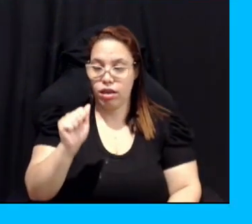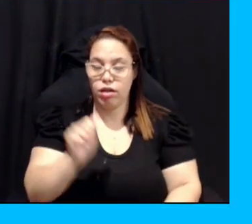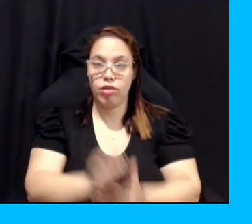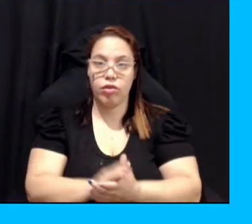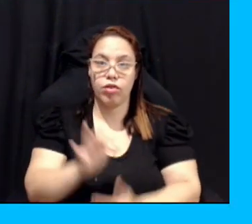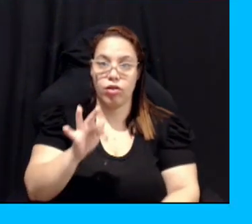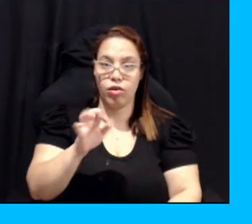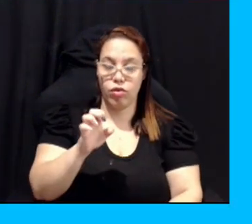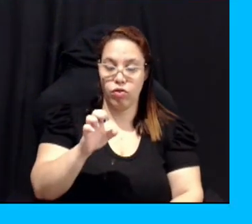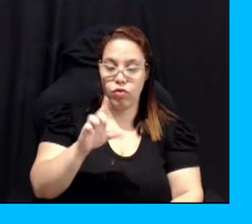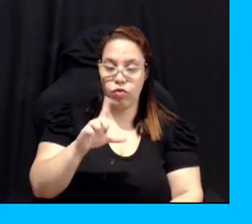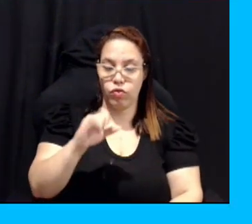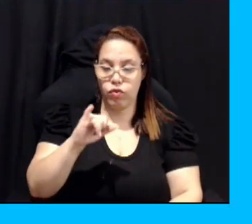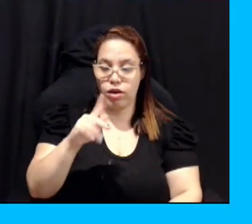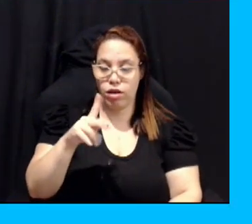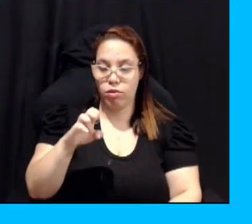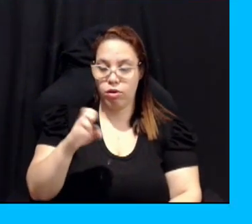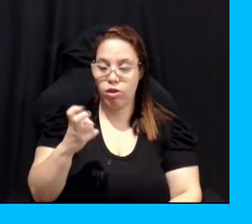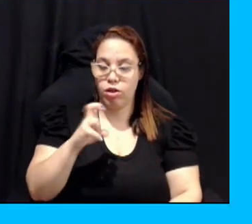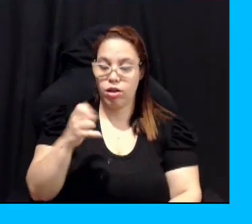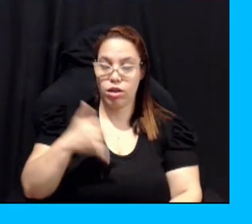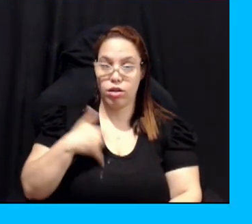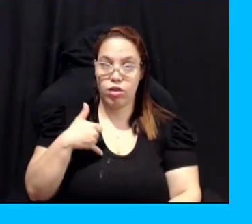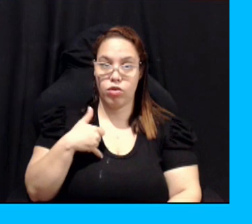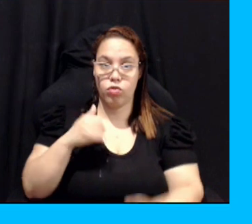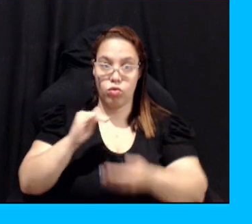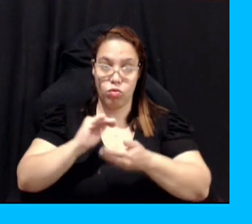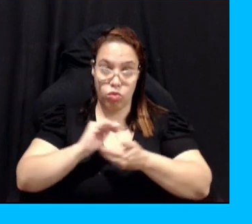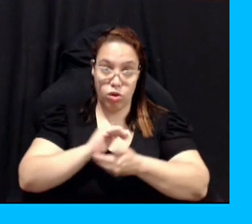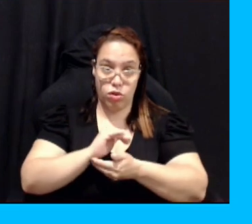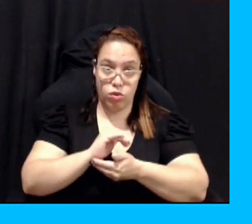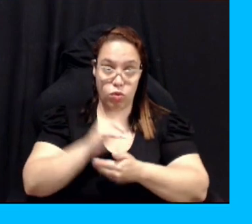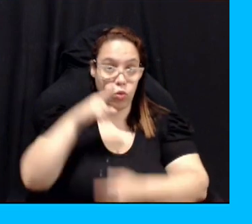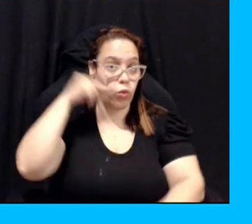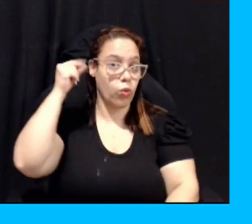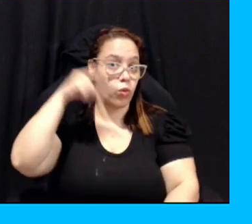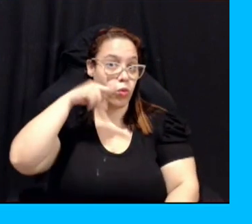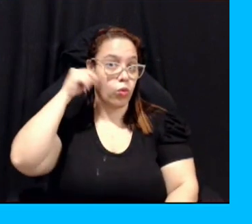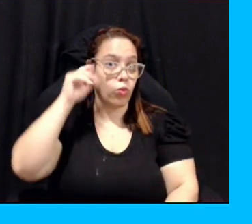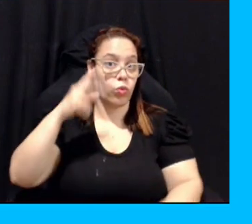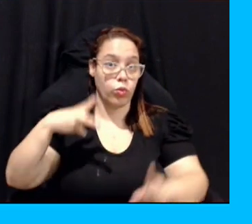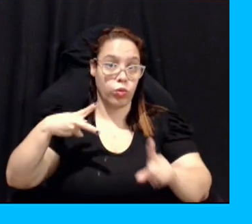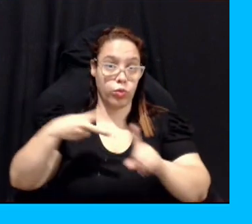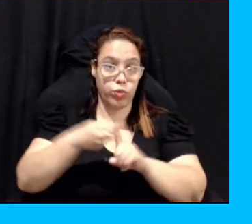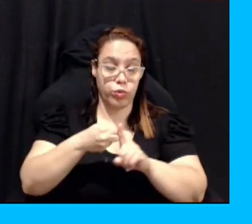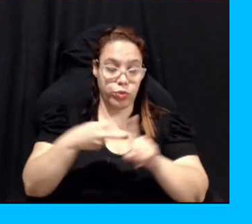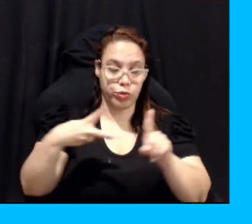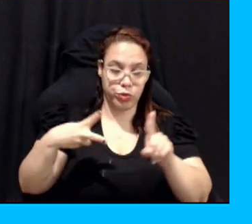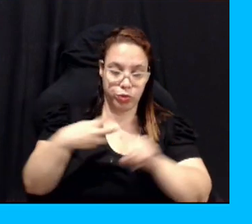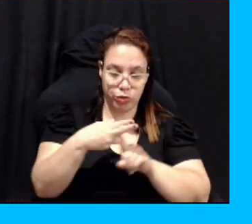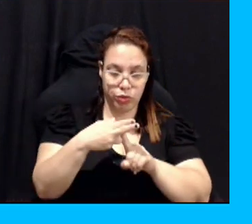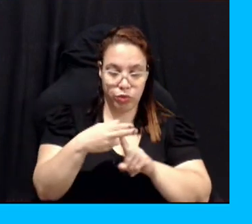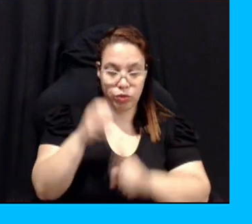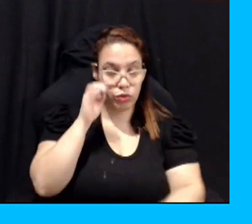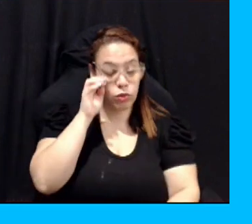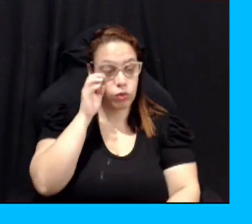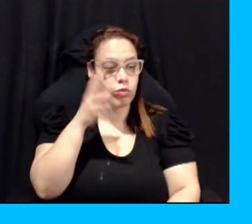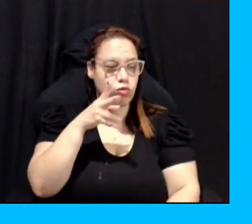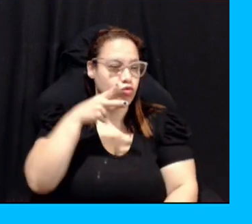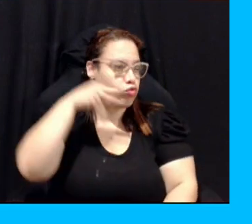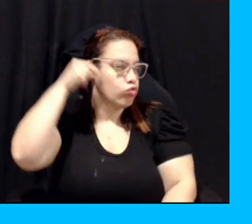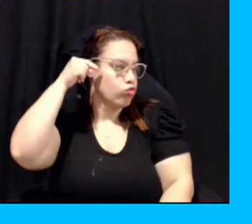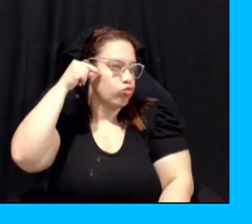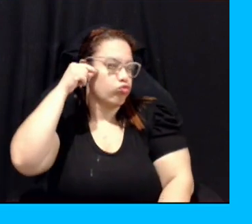5 anos. É um gato de porte pequeno, já castrado e vermifugado. Esse bichano é bem calmo